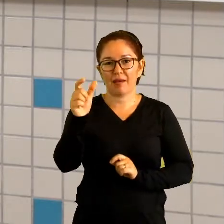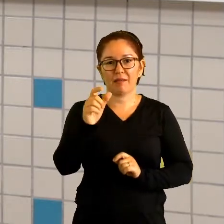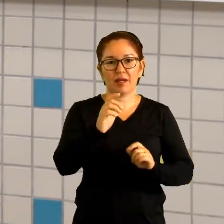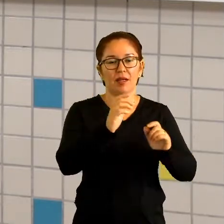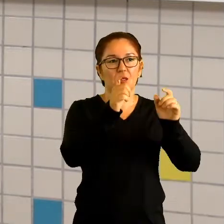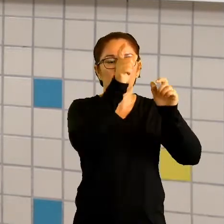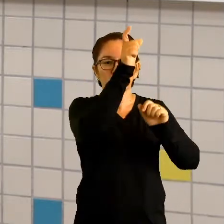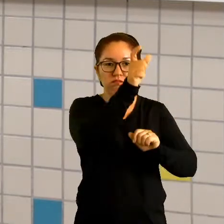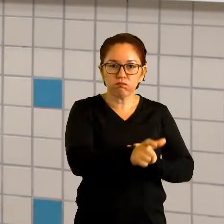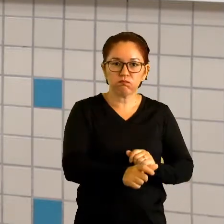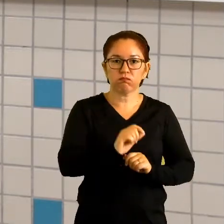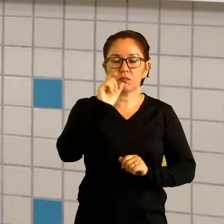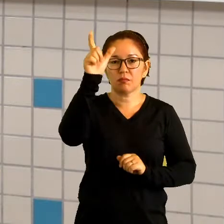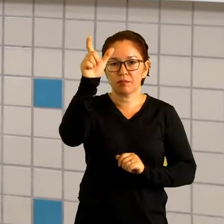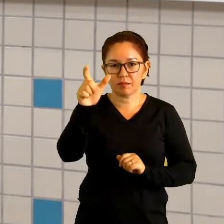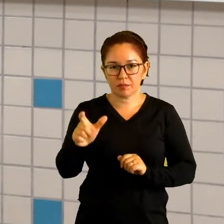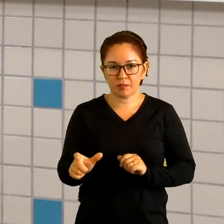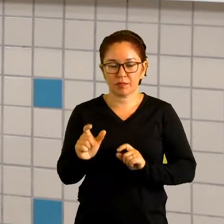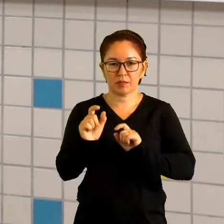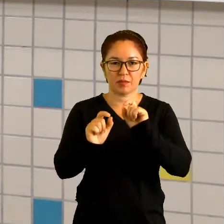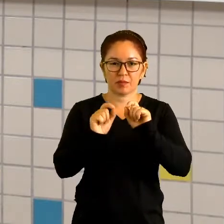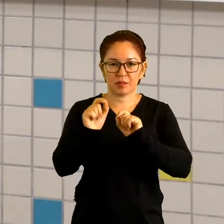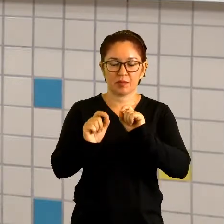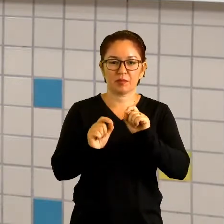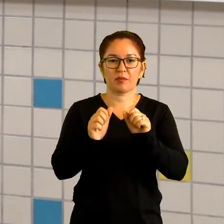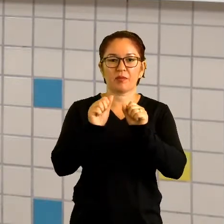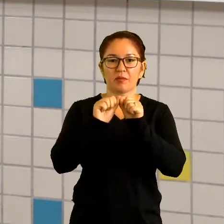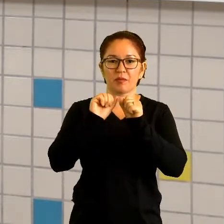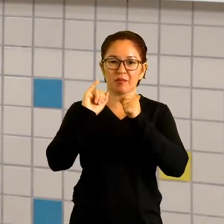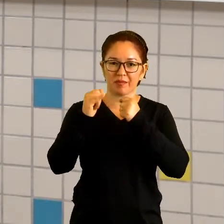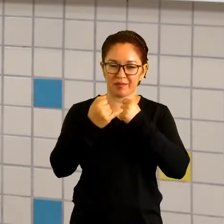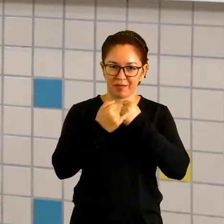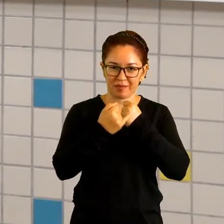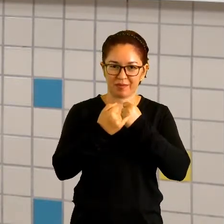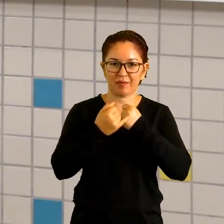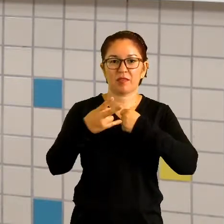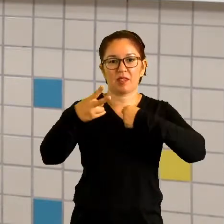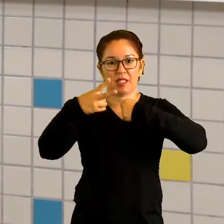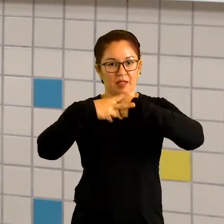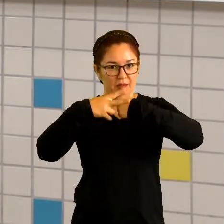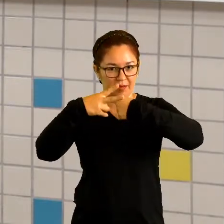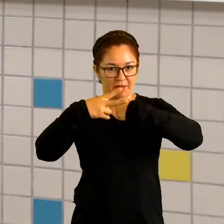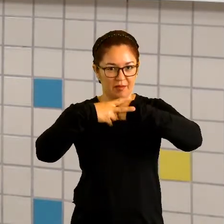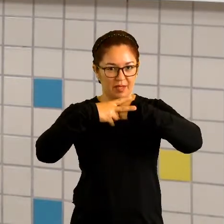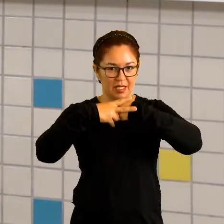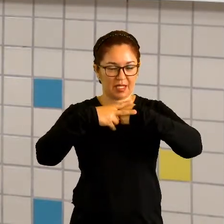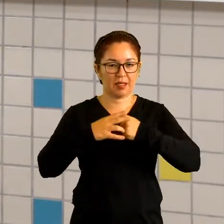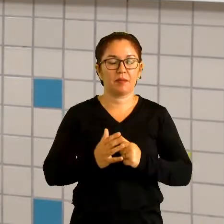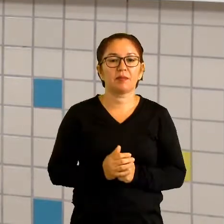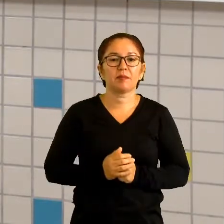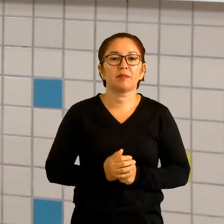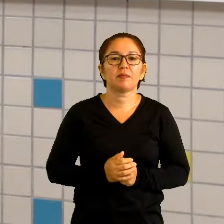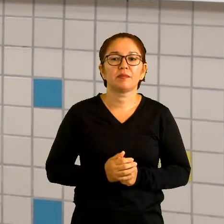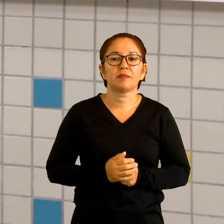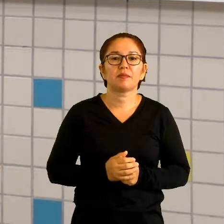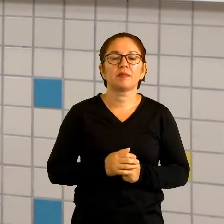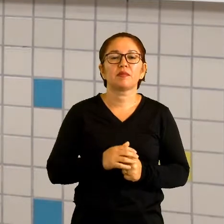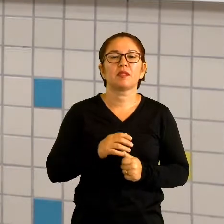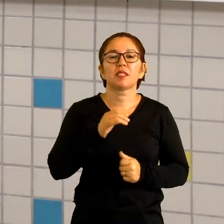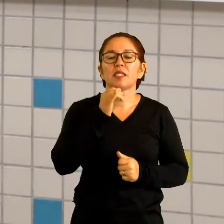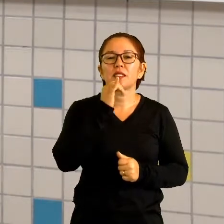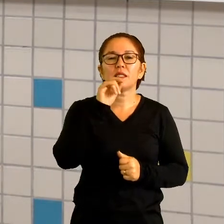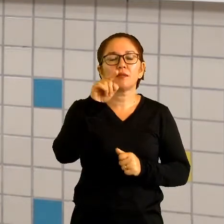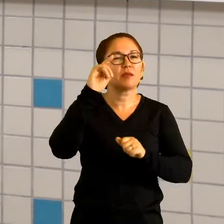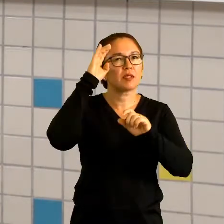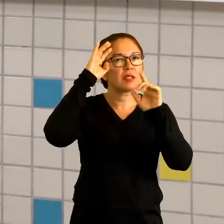sobre adjetivos e verbos. Você já parou para se perguntar quantas